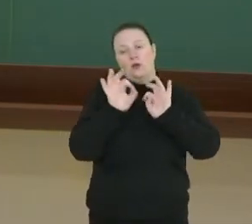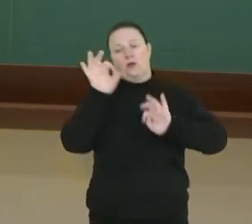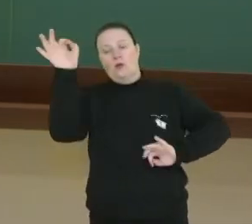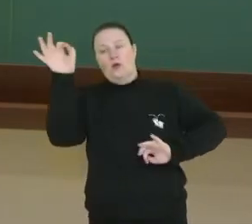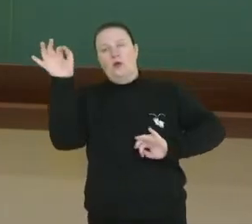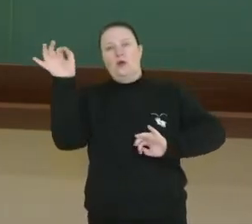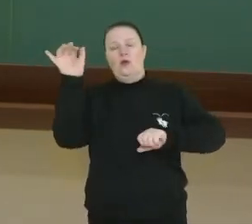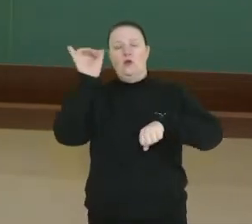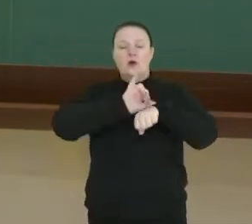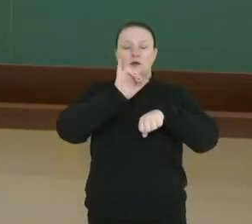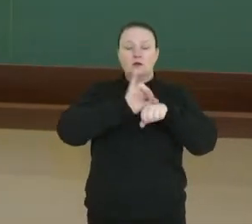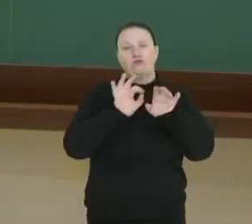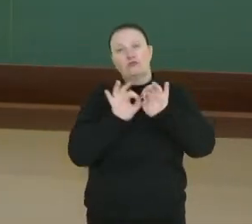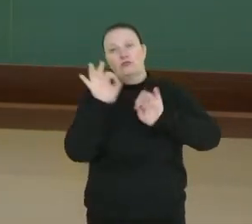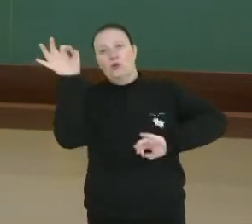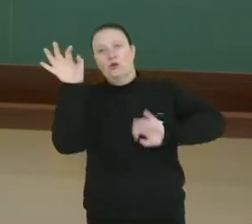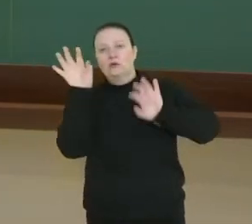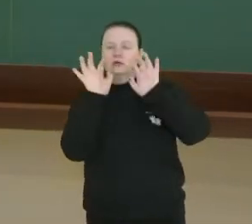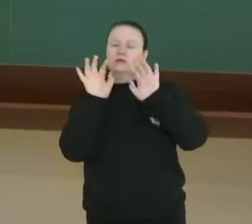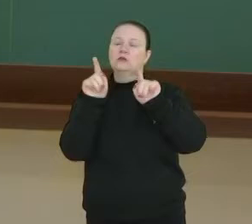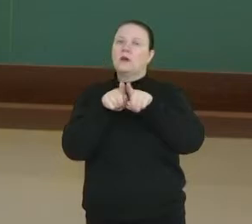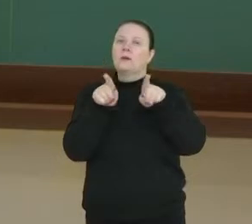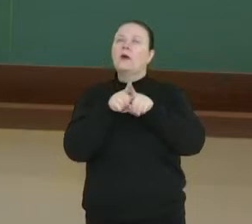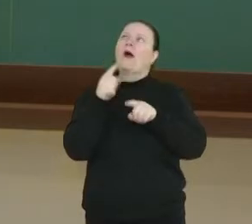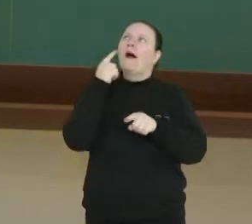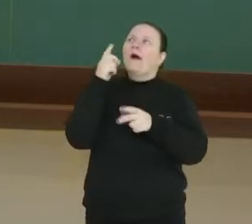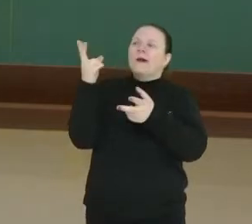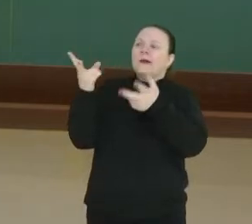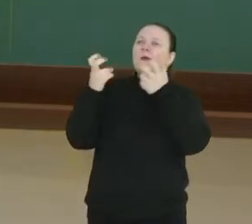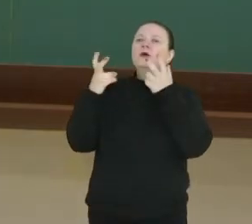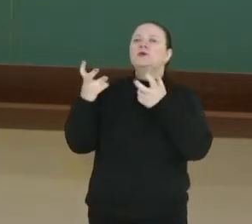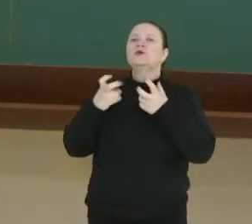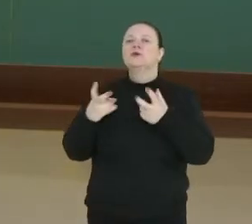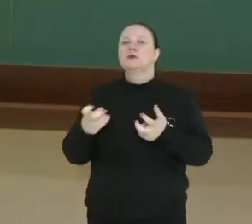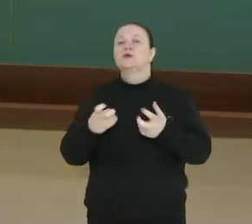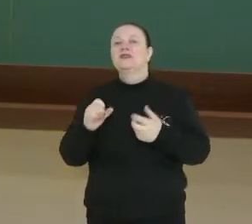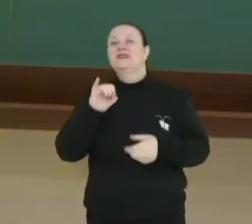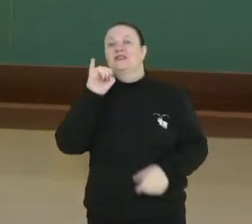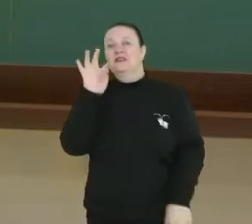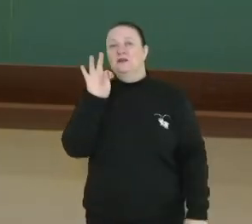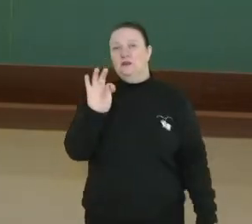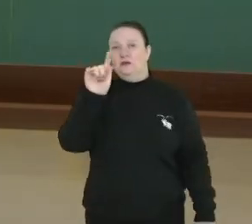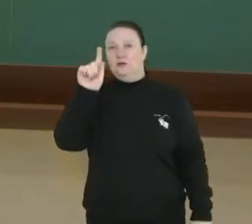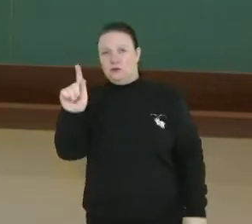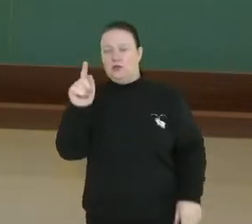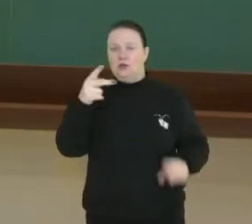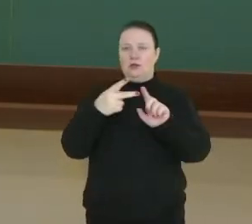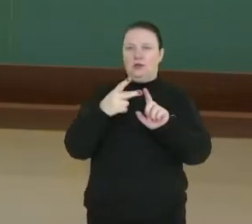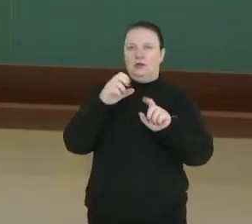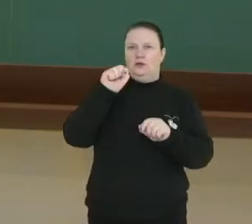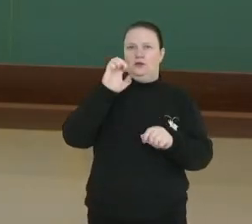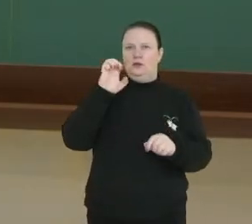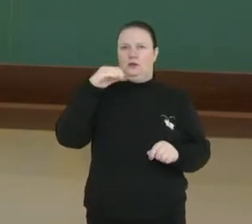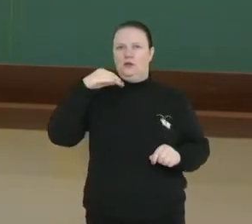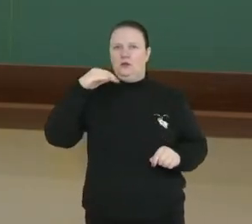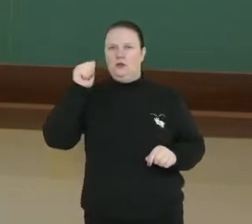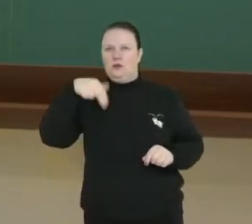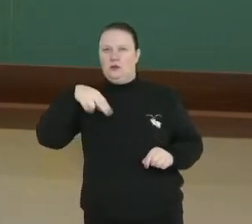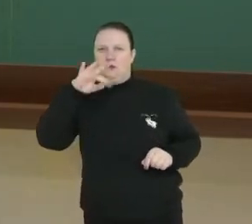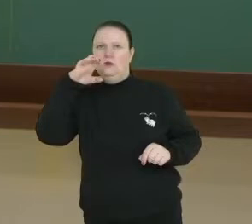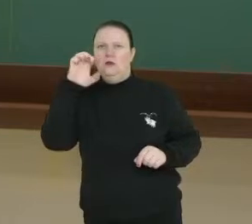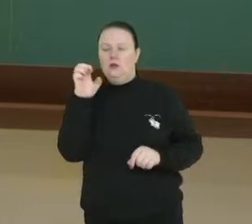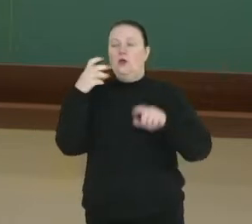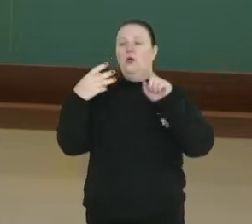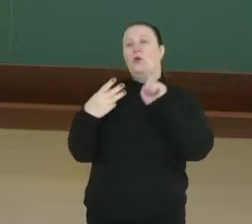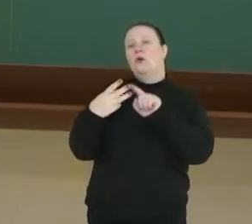reta. Consequentemente, eu já vou saber se ela é tangente, se ela é secante ou ela é externa.